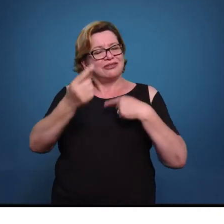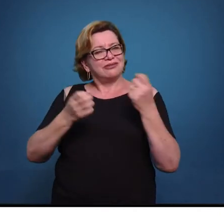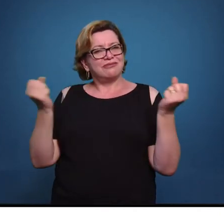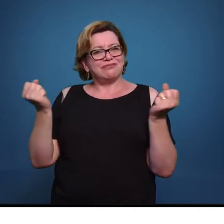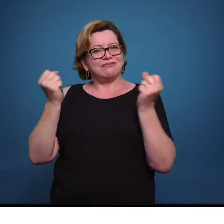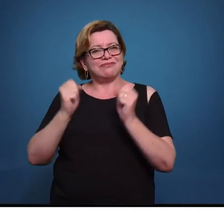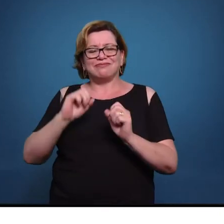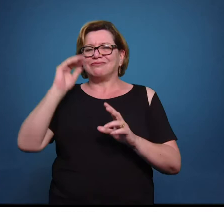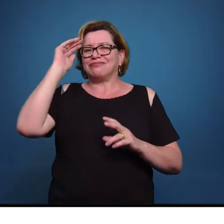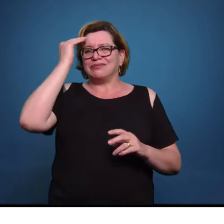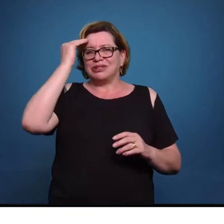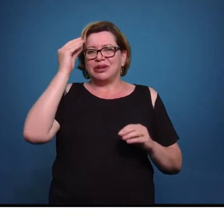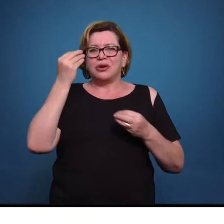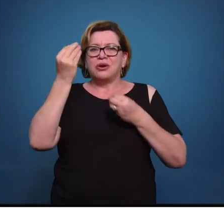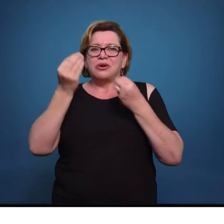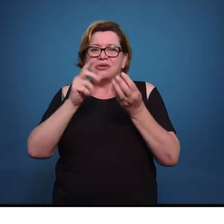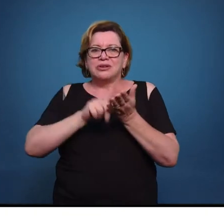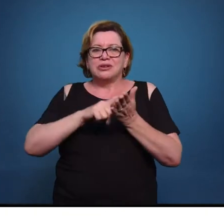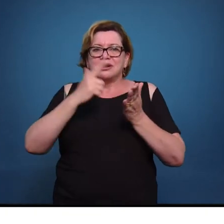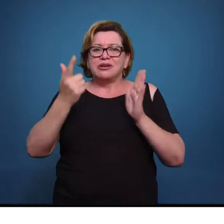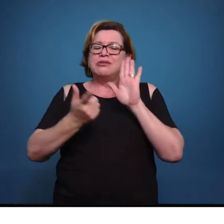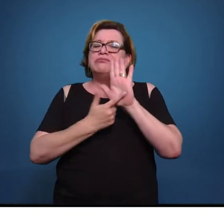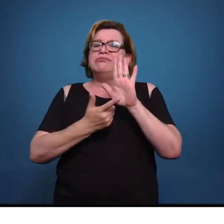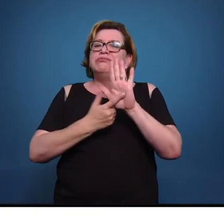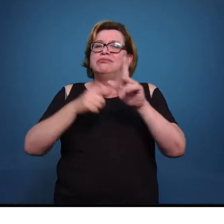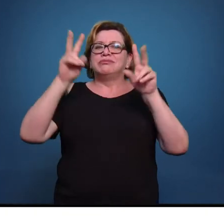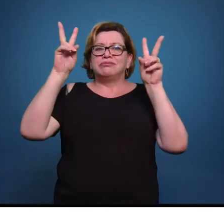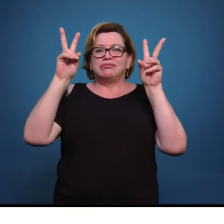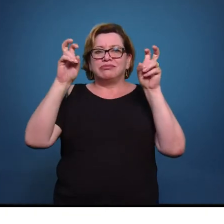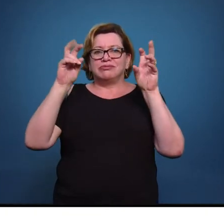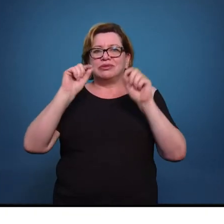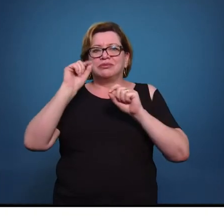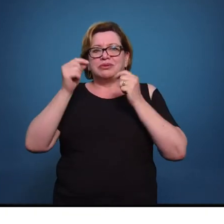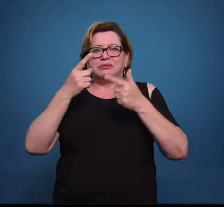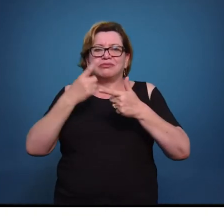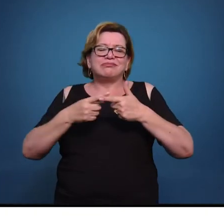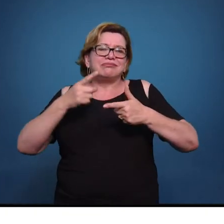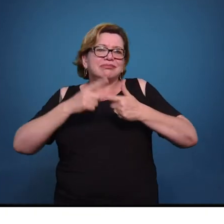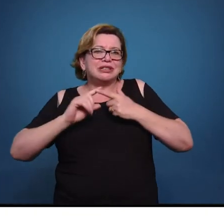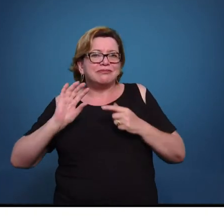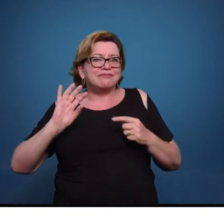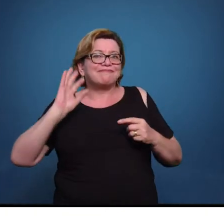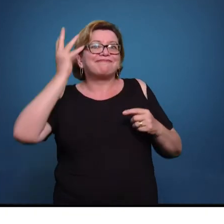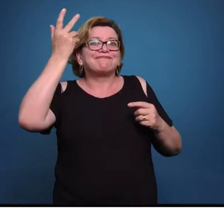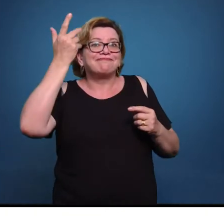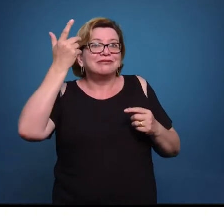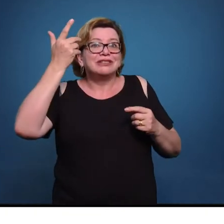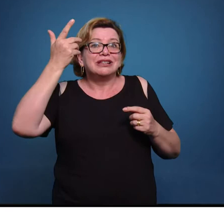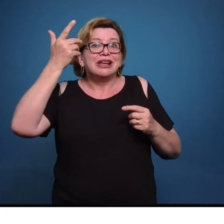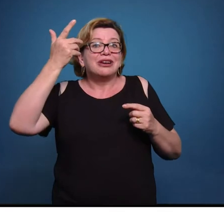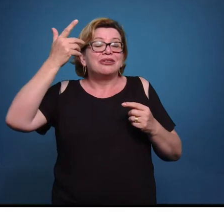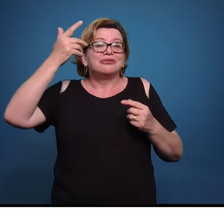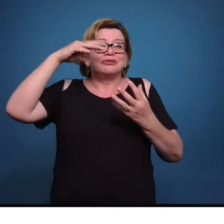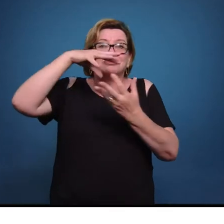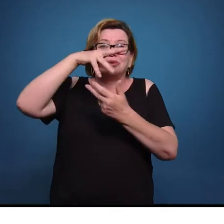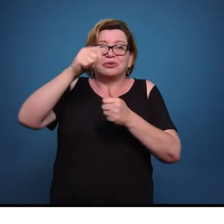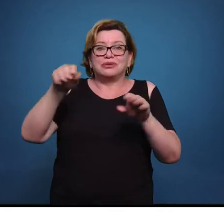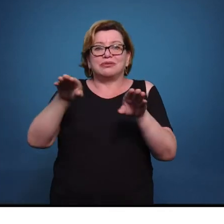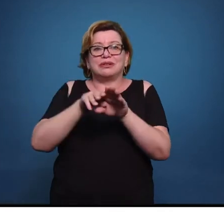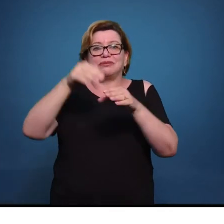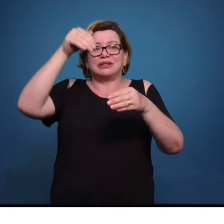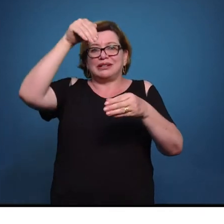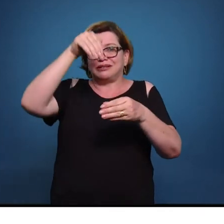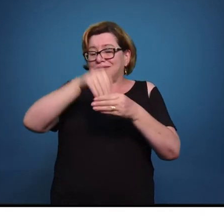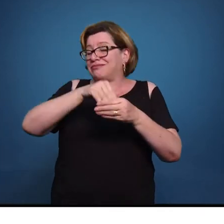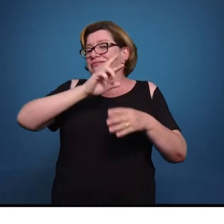a imprensa cobre determinado assunto, por exemplo, uma catástrofe climática de repercussão internacional, a eleição de um religioso